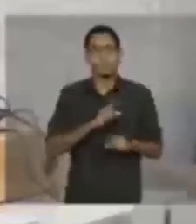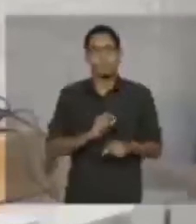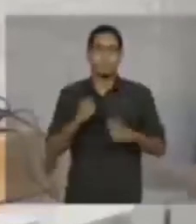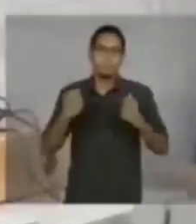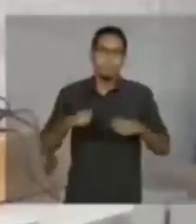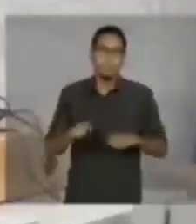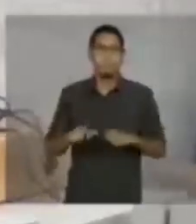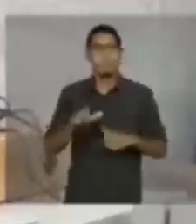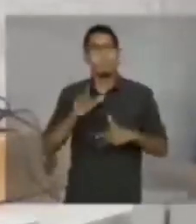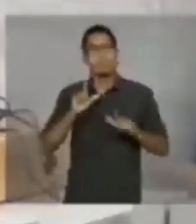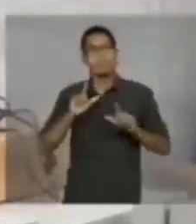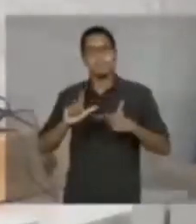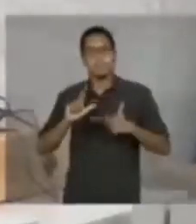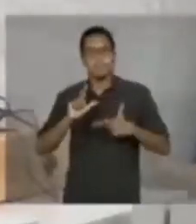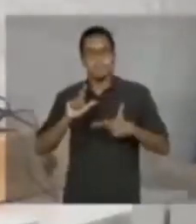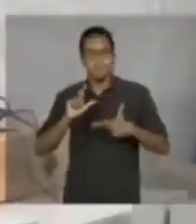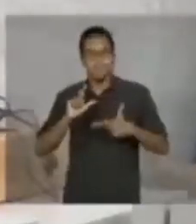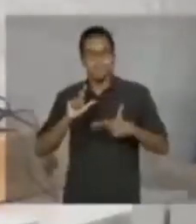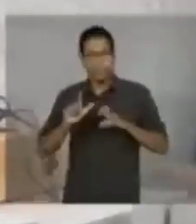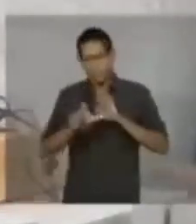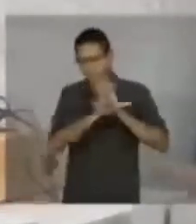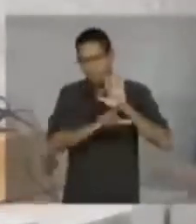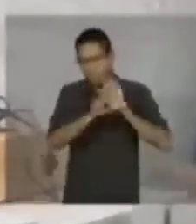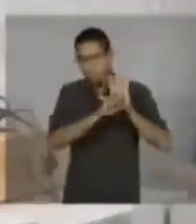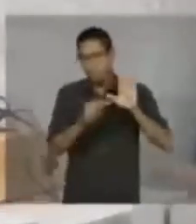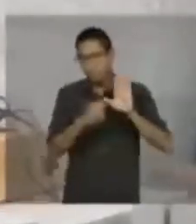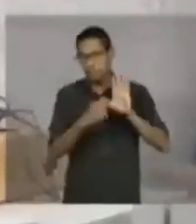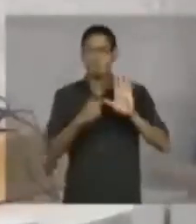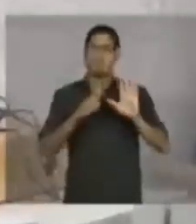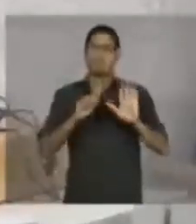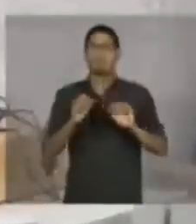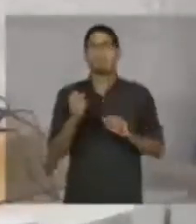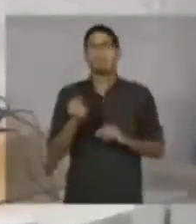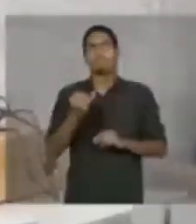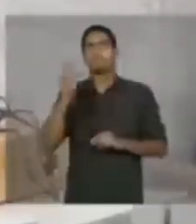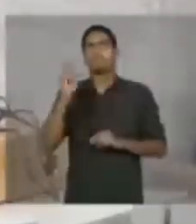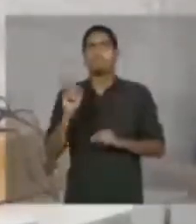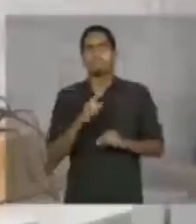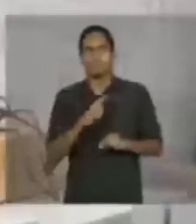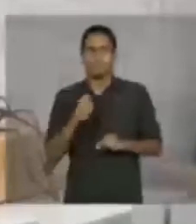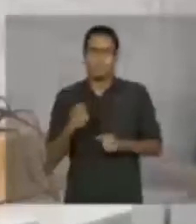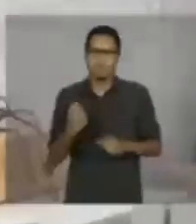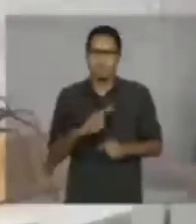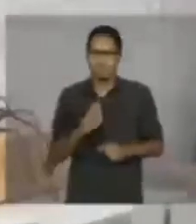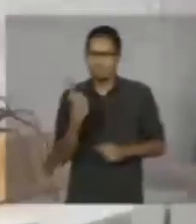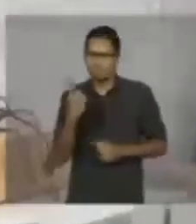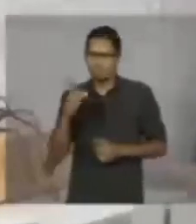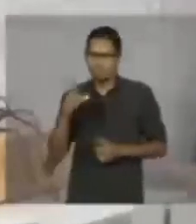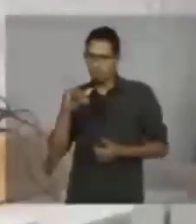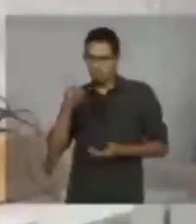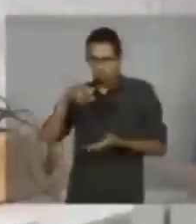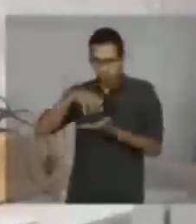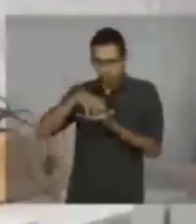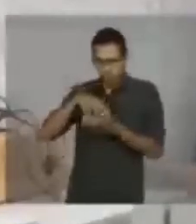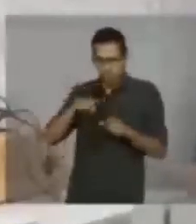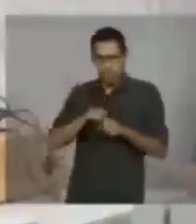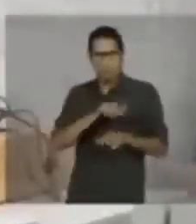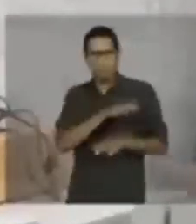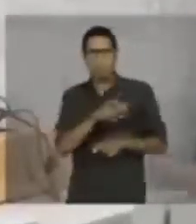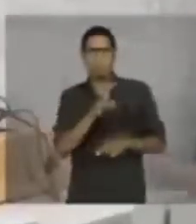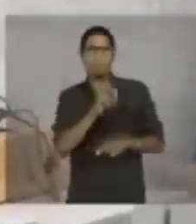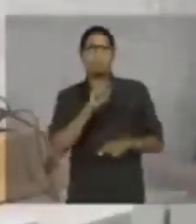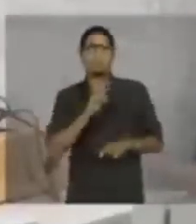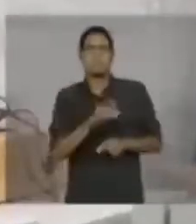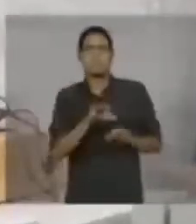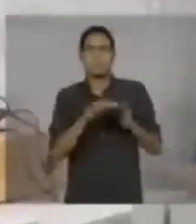pela legislação, eu não lembro o número exato, mas digamos que assim, precisa ter pelo menos um CRAS para cada 50 mil